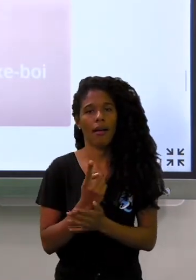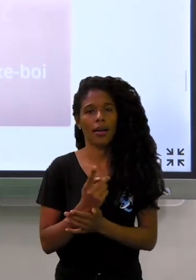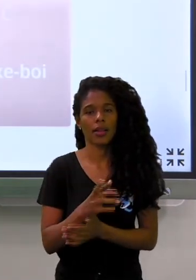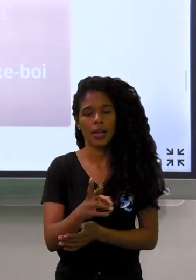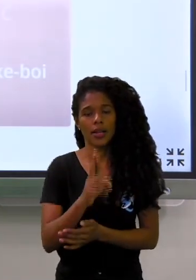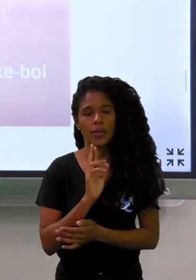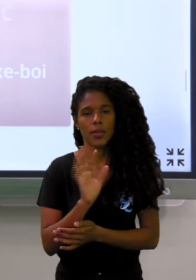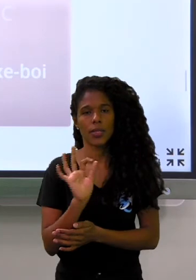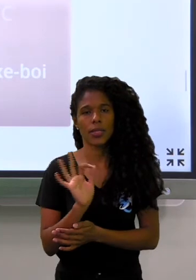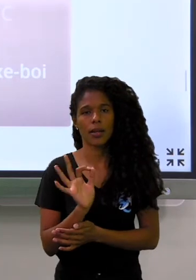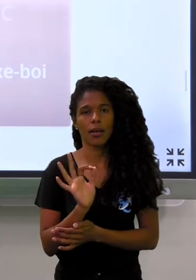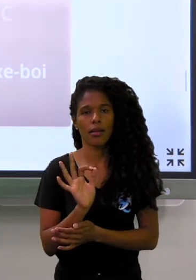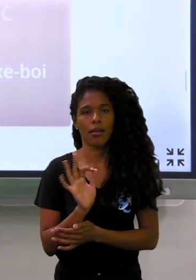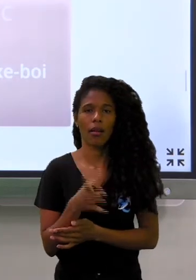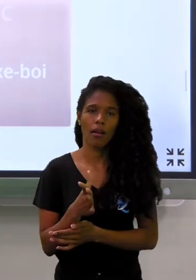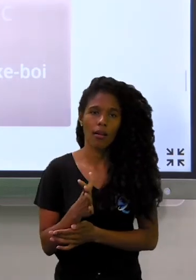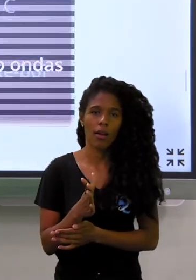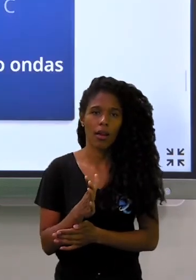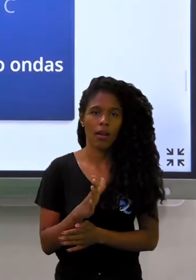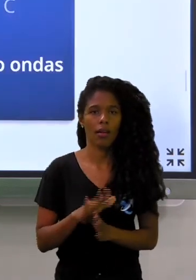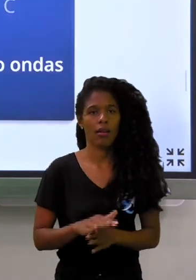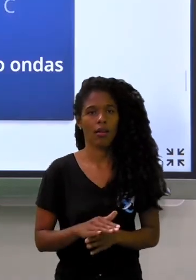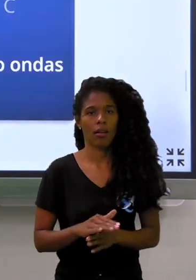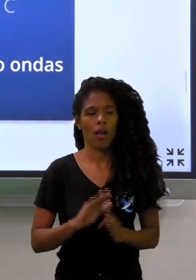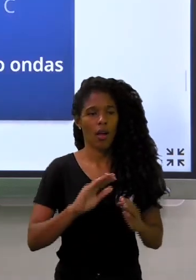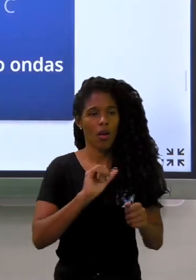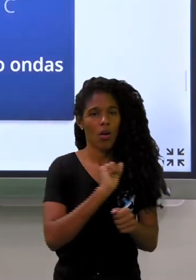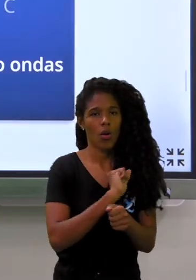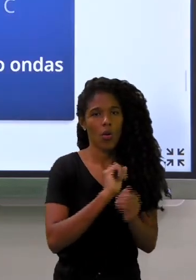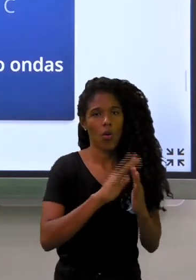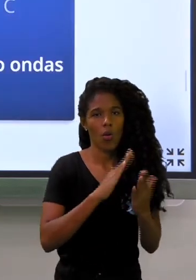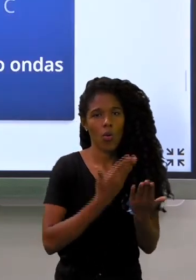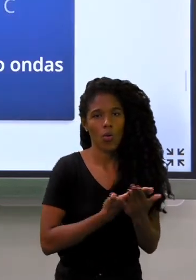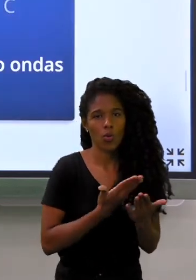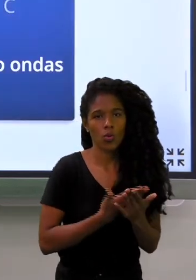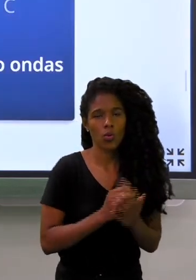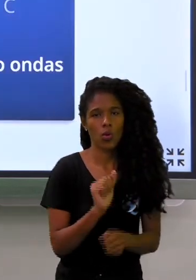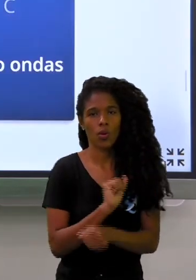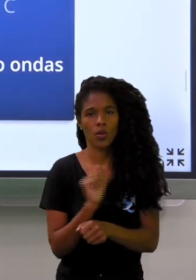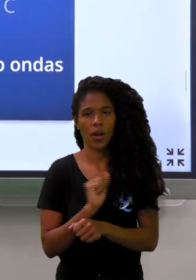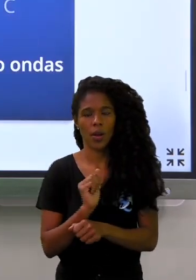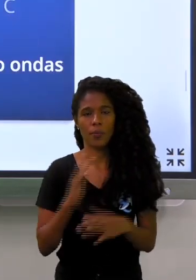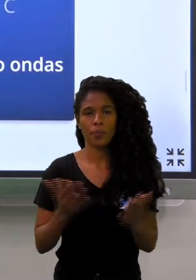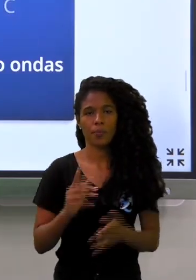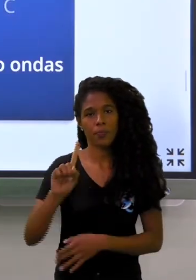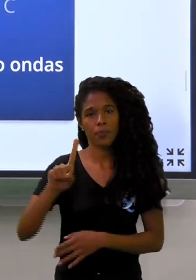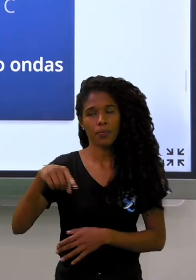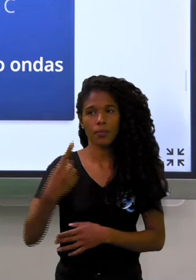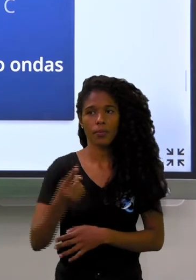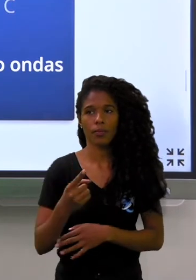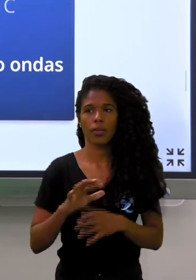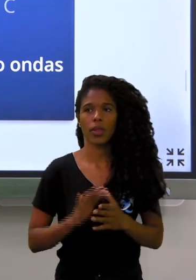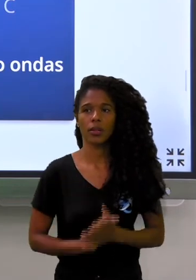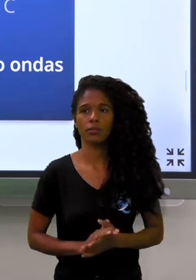Autoescola, que não tem hífen. Vamos para a próxima? Selecione a opção correta.